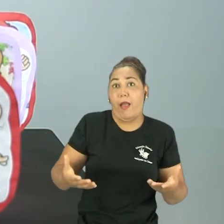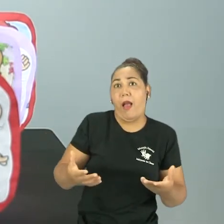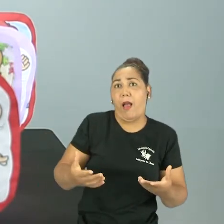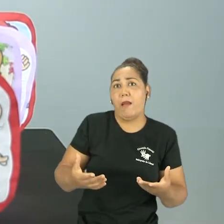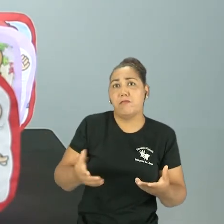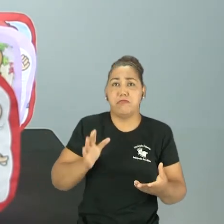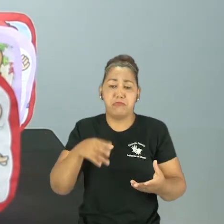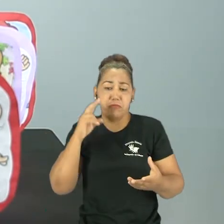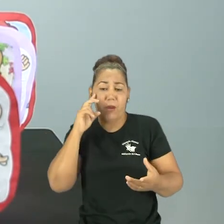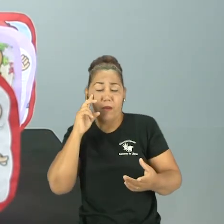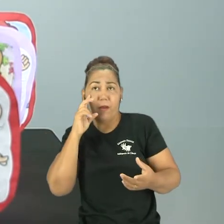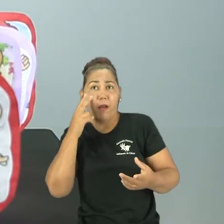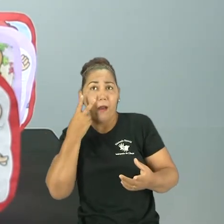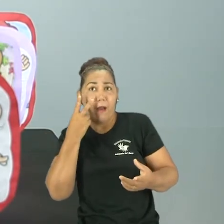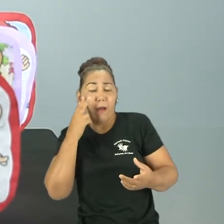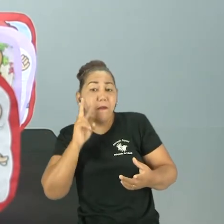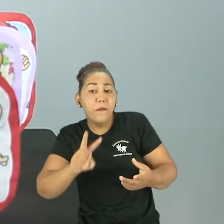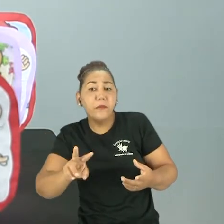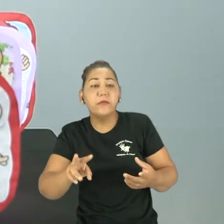você entendeu?